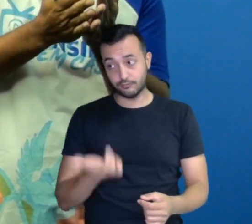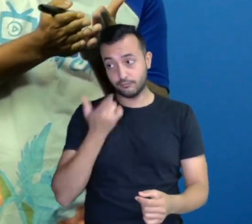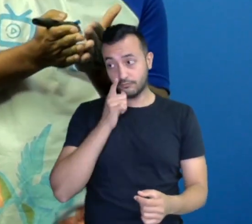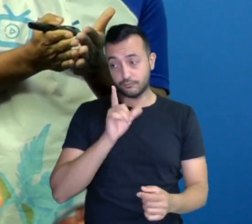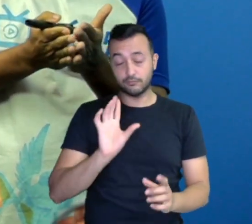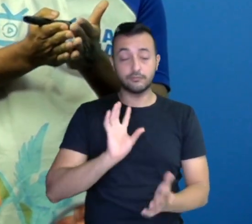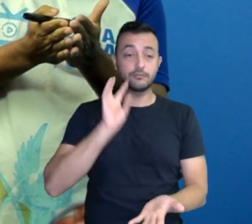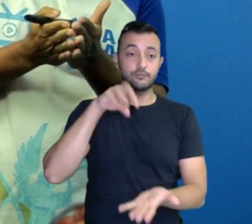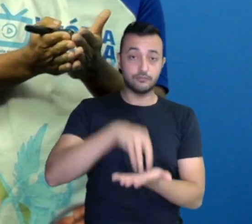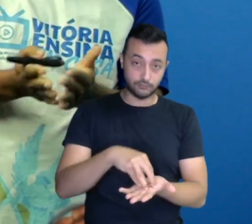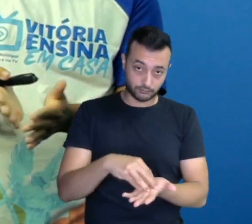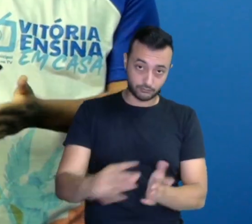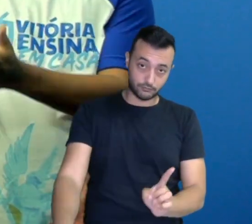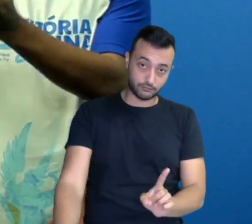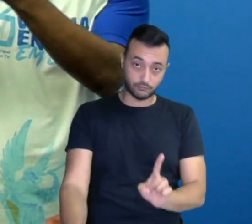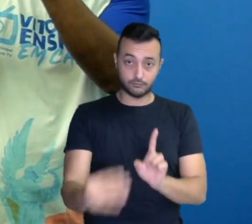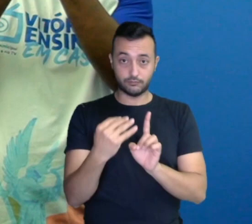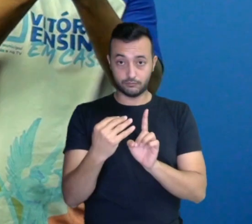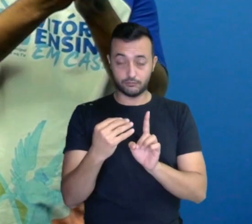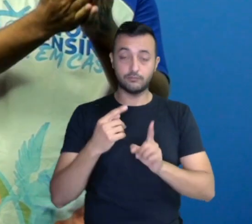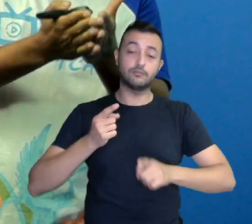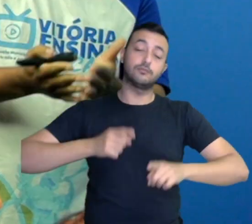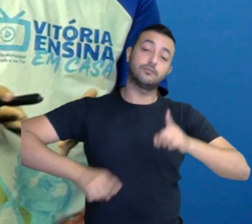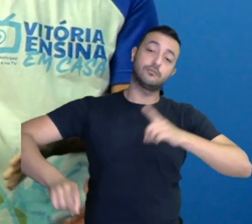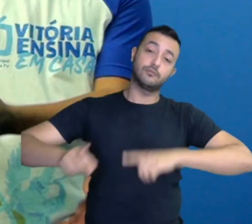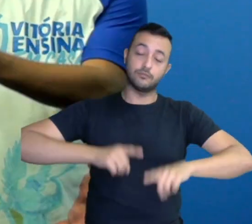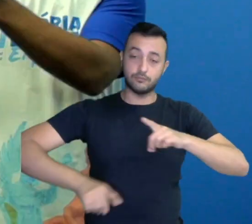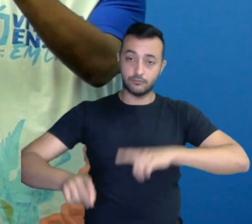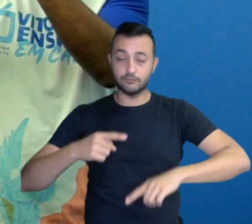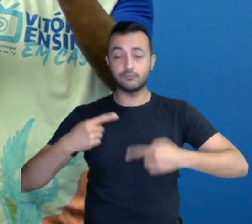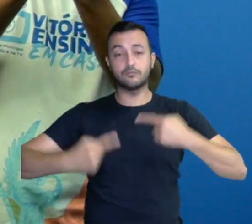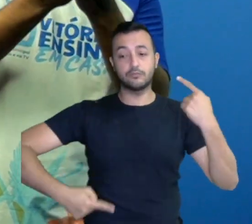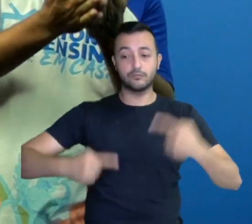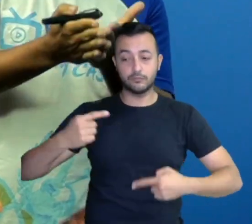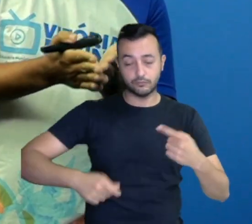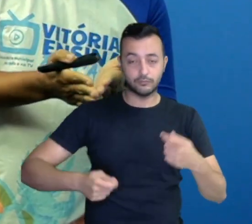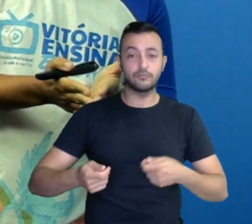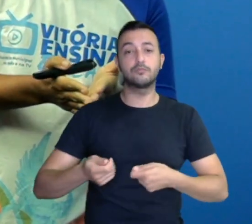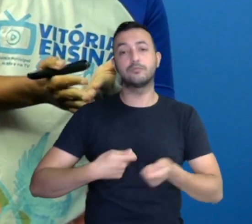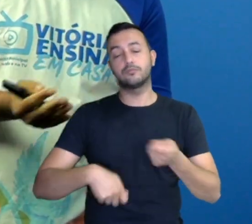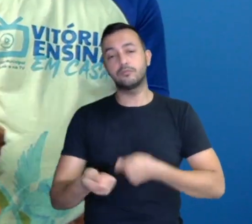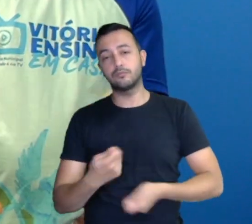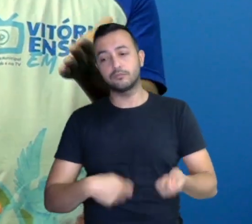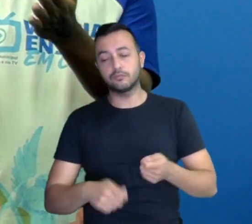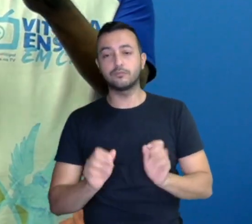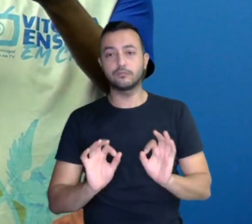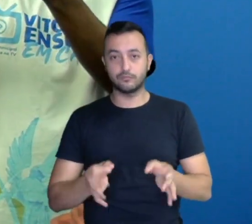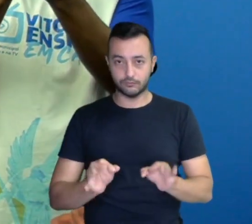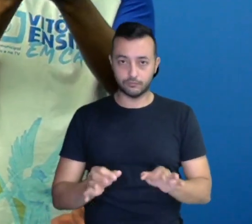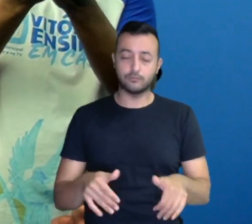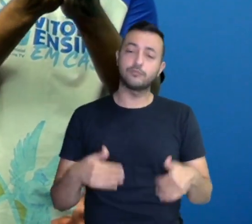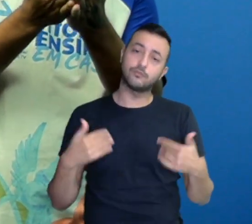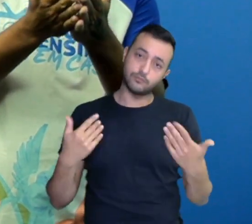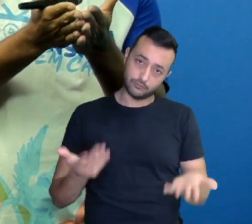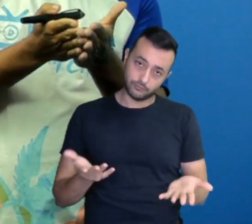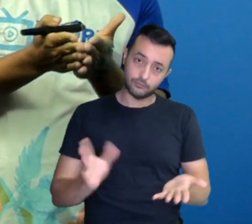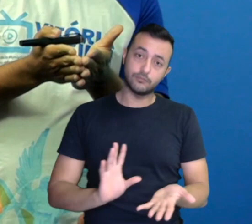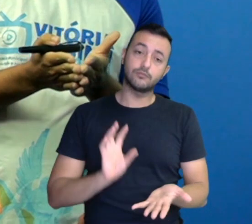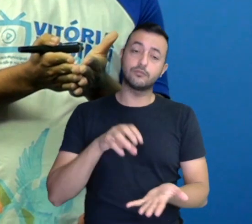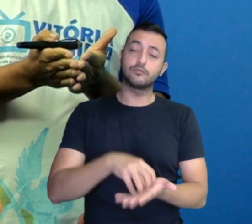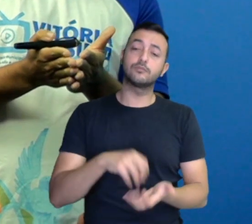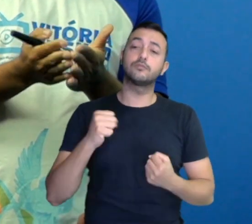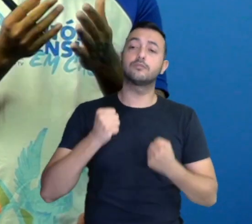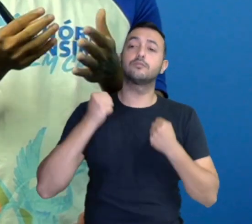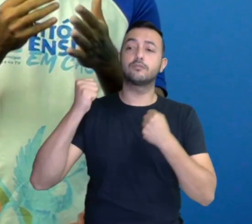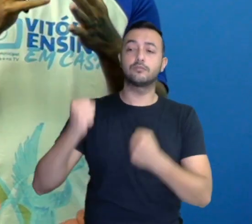a autoridade, né, administrativa, política, comercial, certo? Então essa concentração de